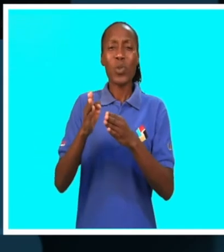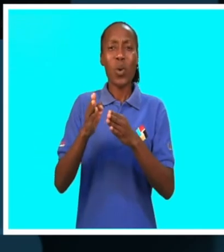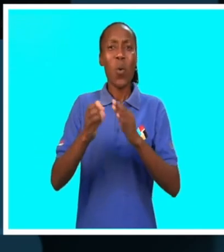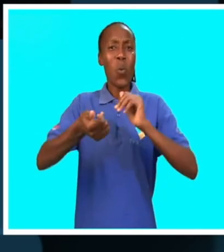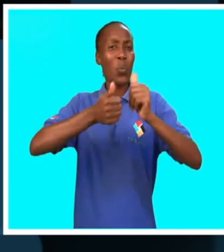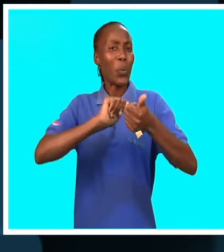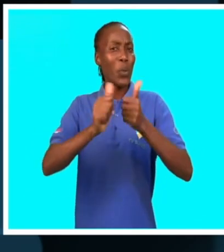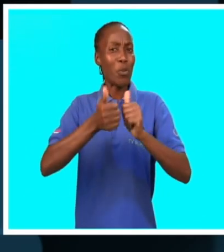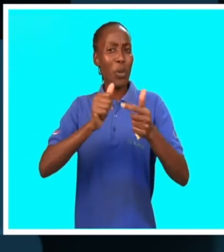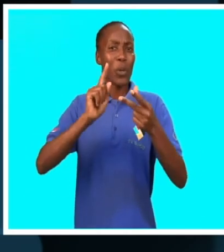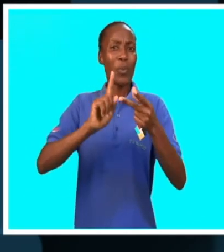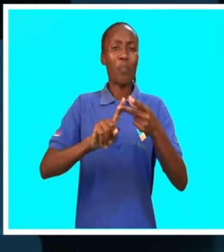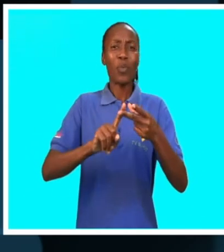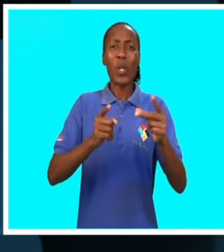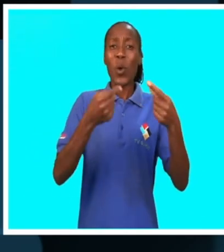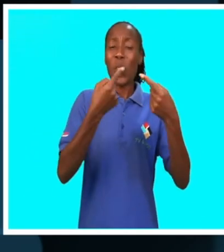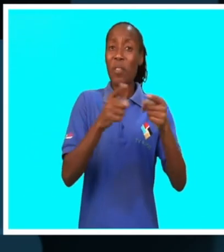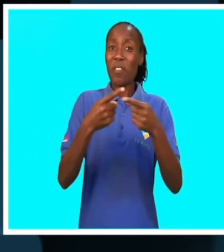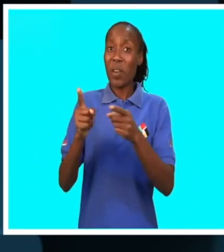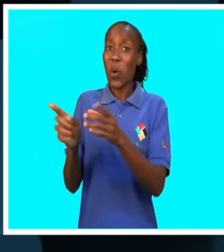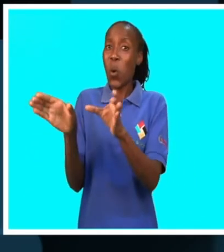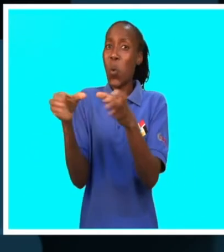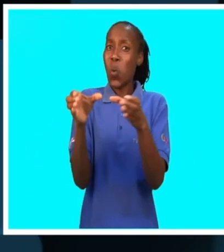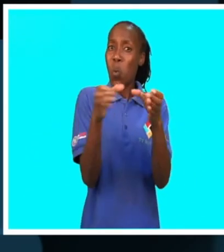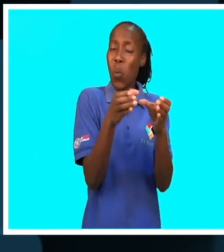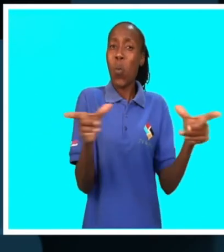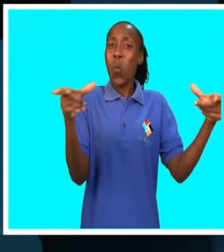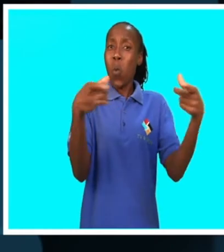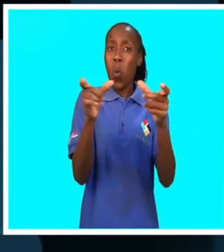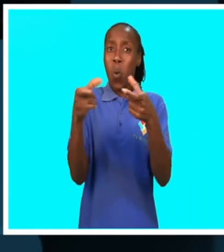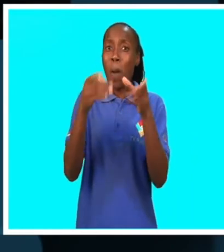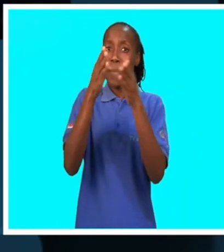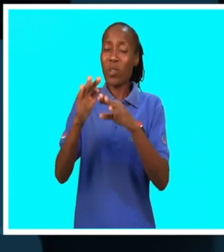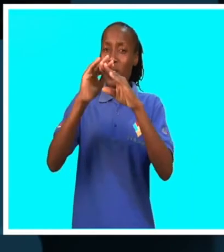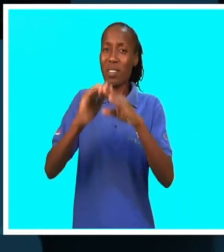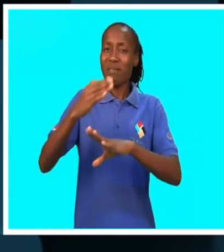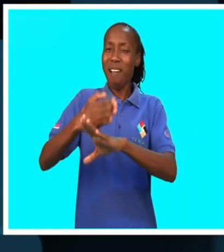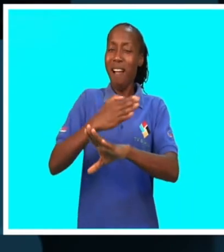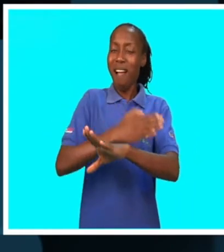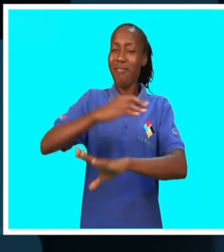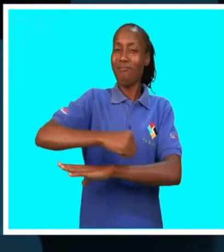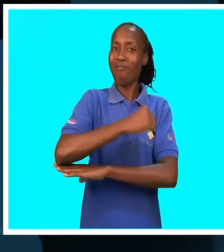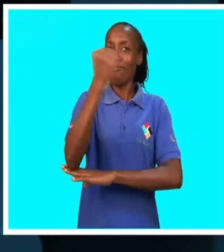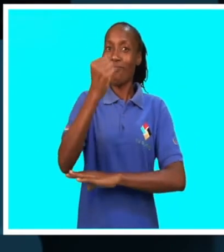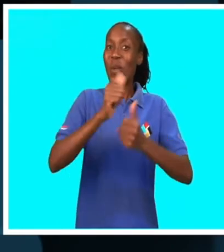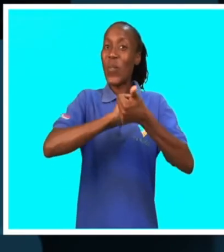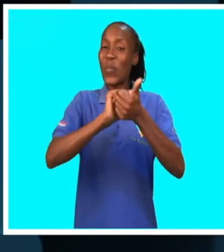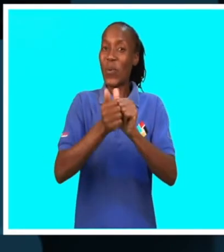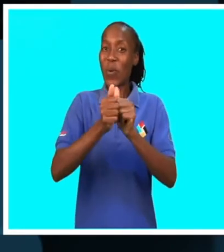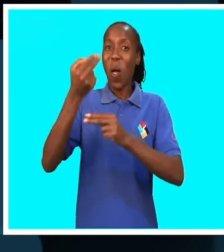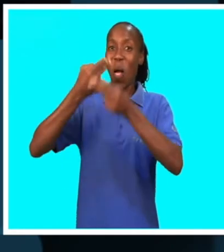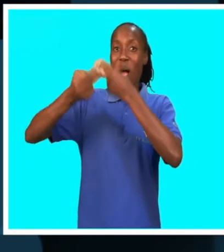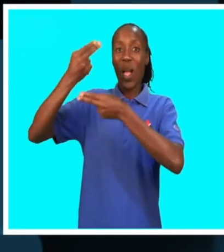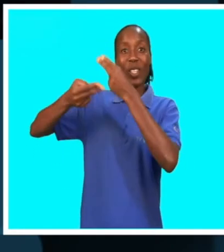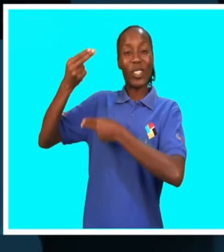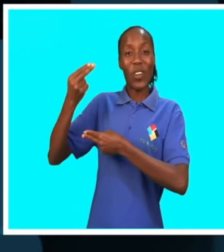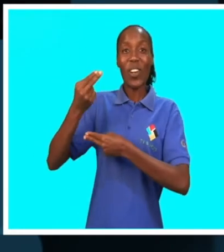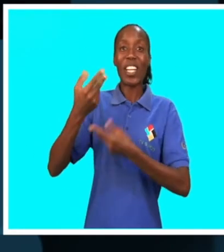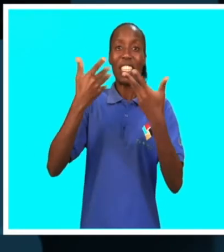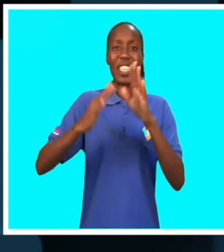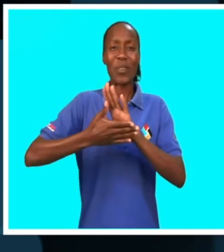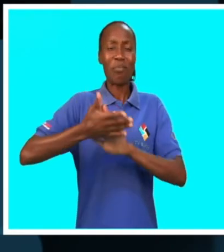desportistas, muitas direções de equipas, clubes, pessoas que se destacaram no desporto historicamente.